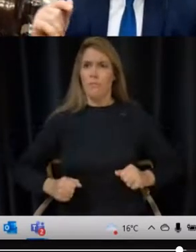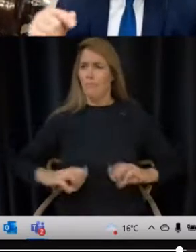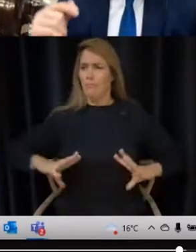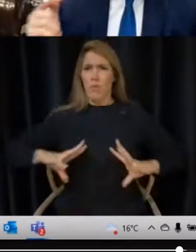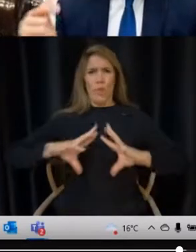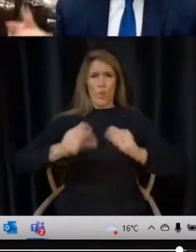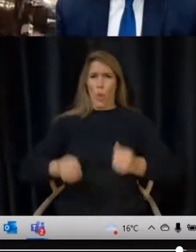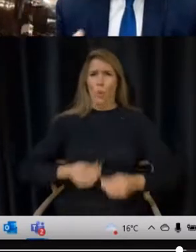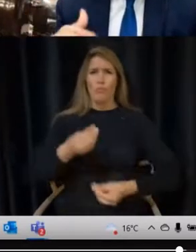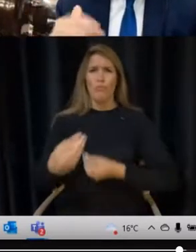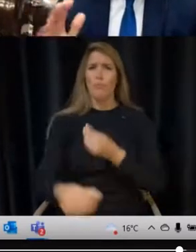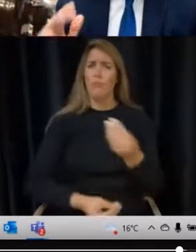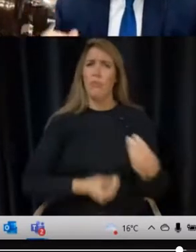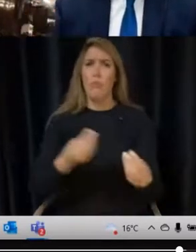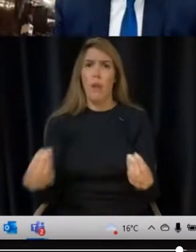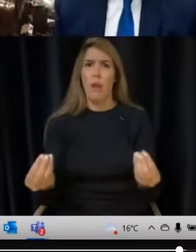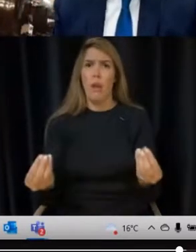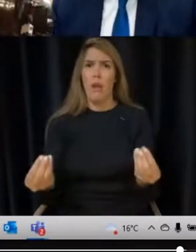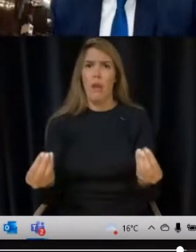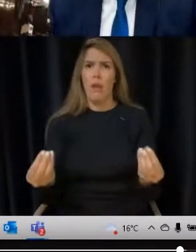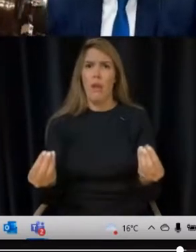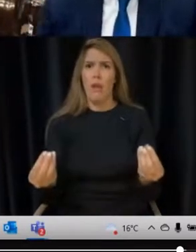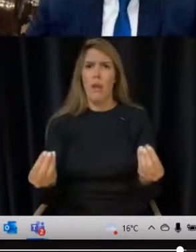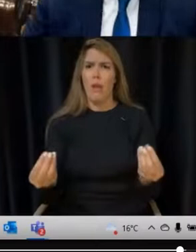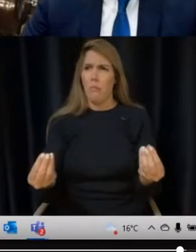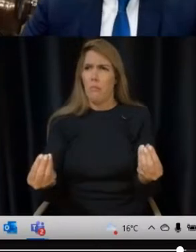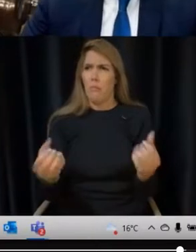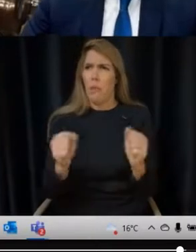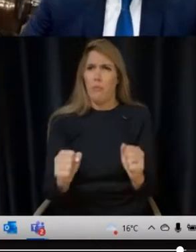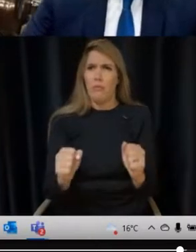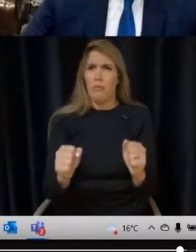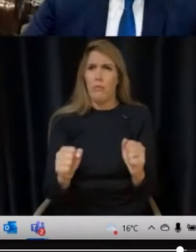tecidos, o corpo pode ser doado, por exemplo, para uma faculdade?